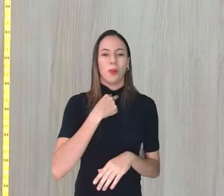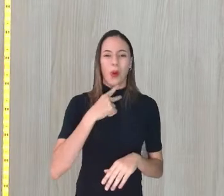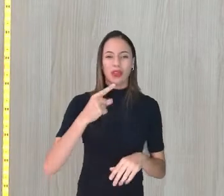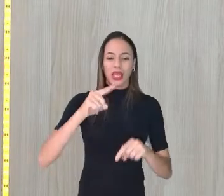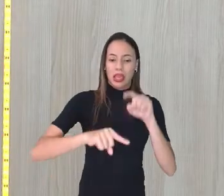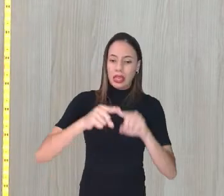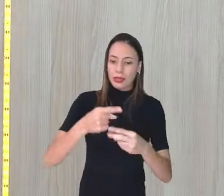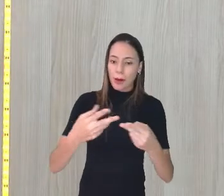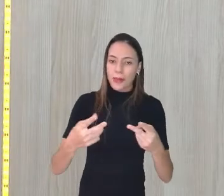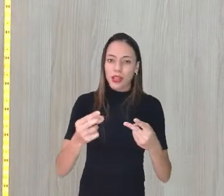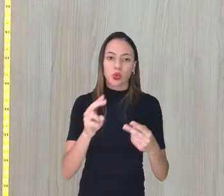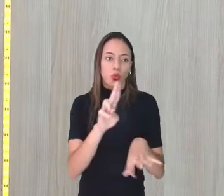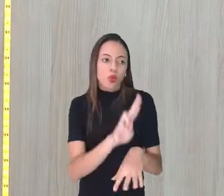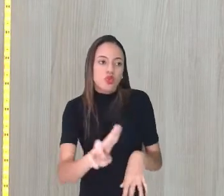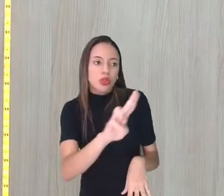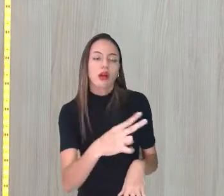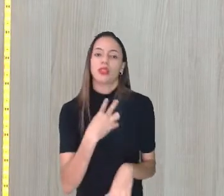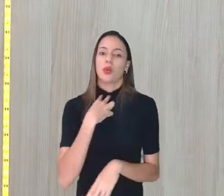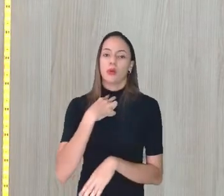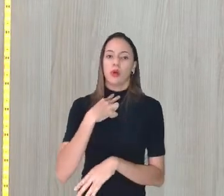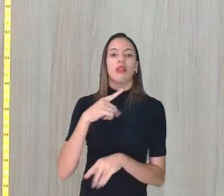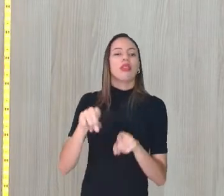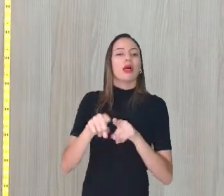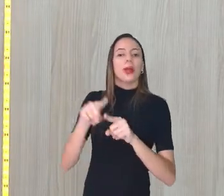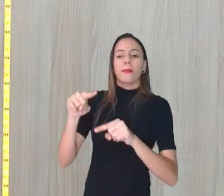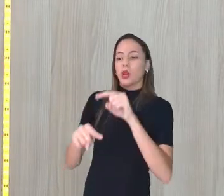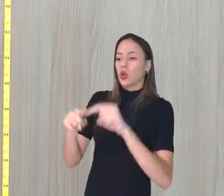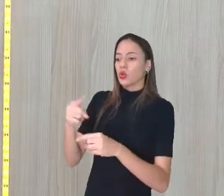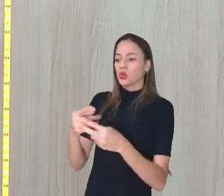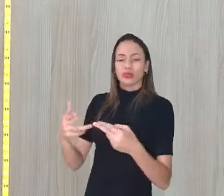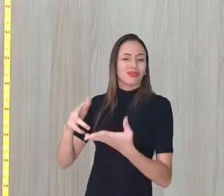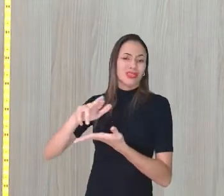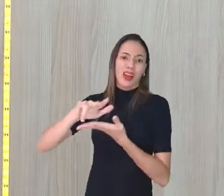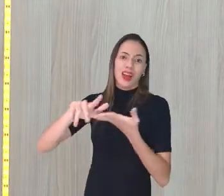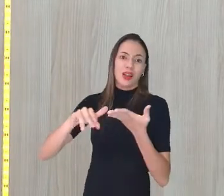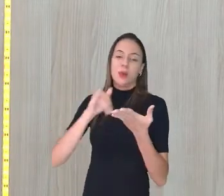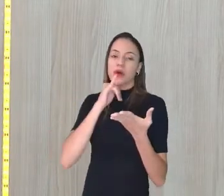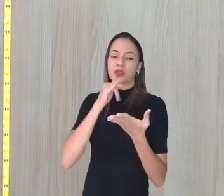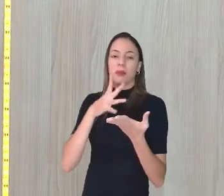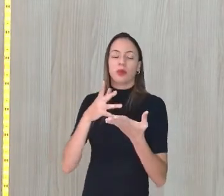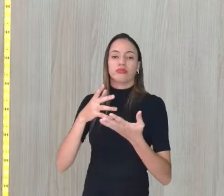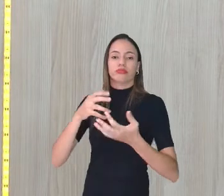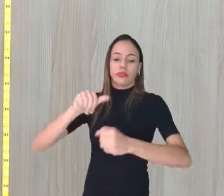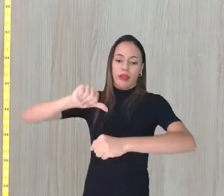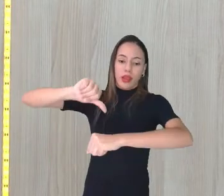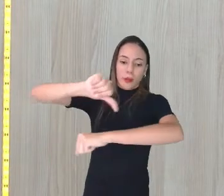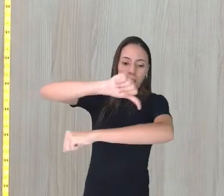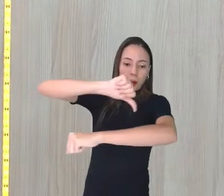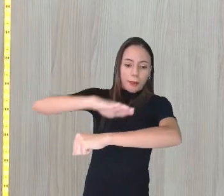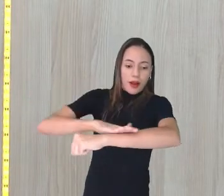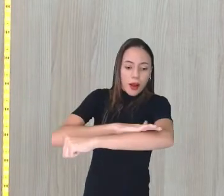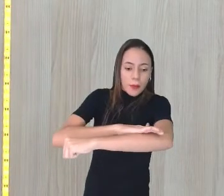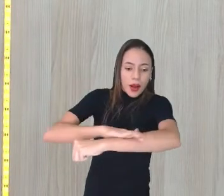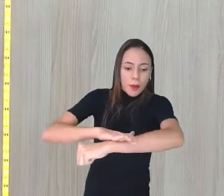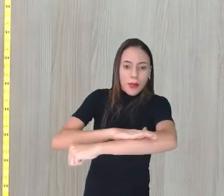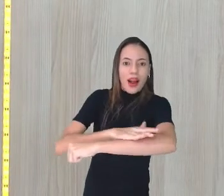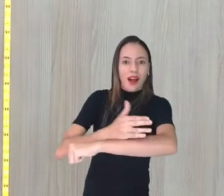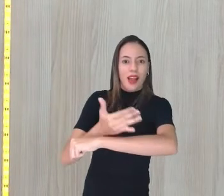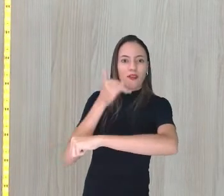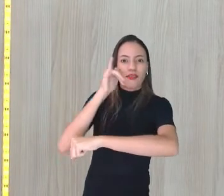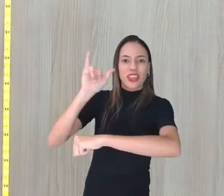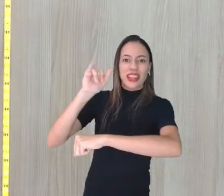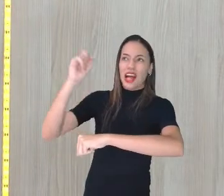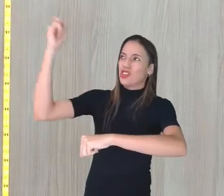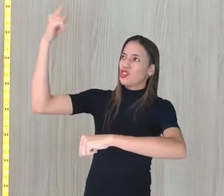podem ser utilizados, produtos mesmo que a gente passa, né, protetor solar que não pode Isso. ali ser utilizado. Então, é bem